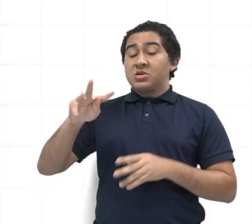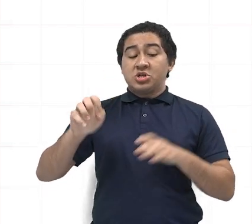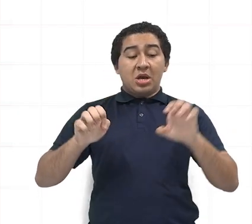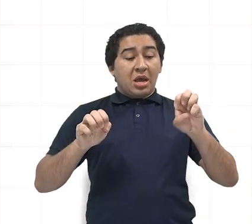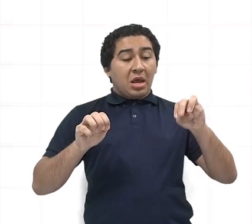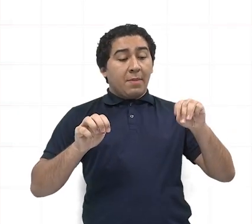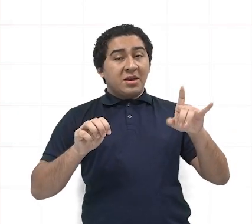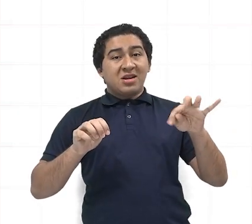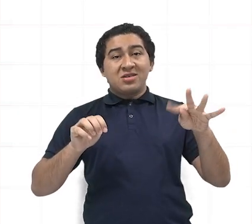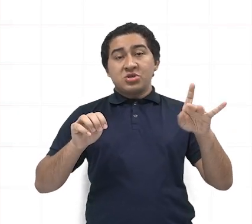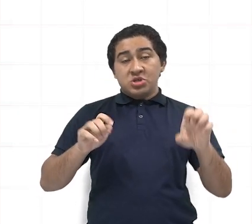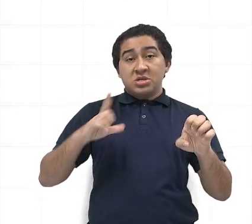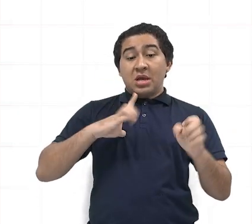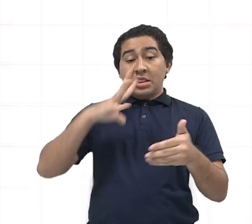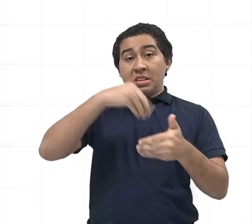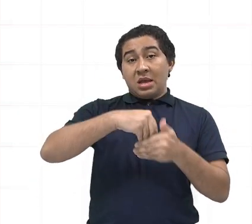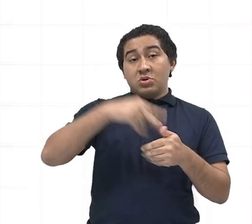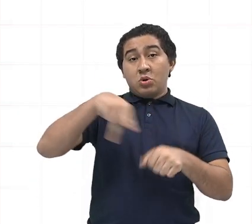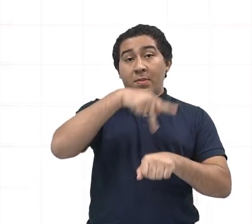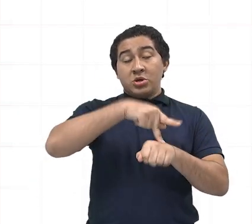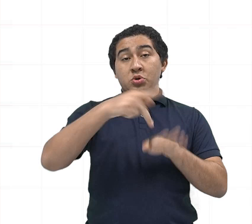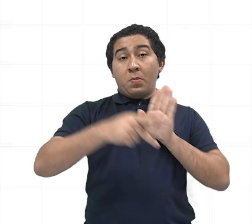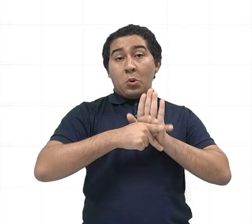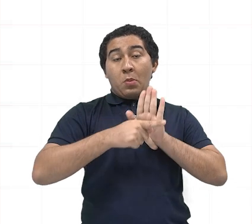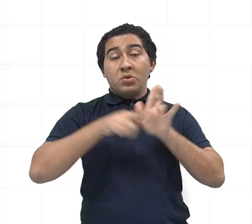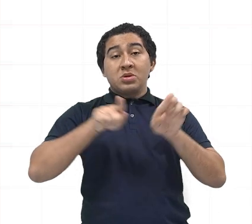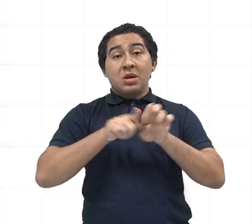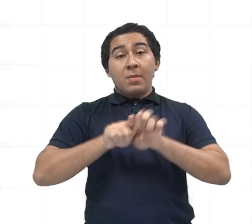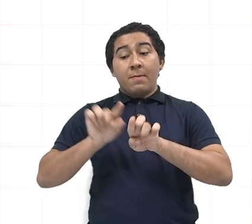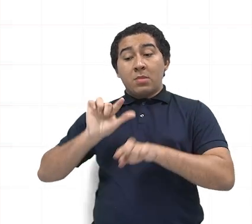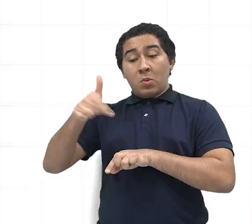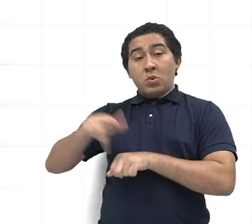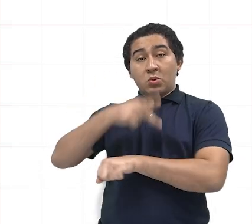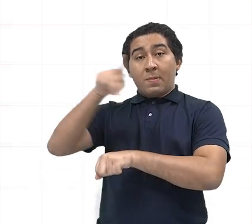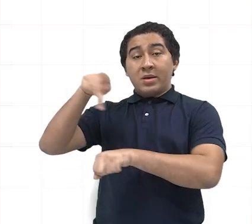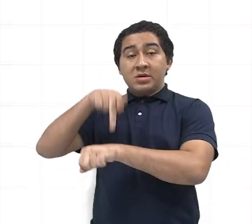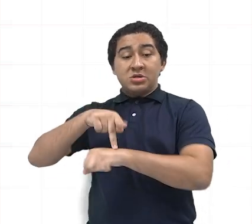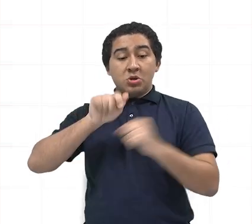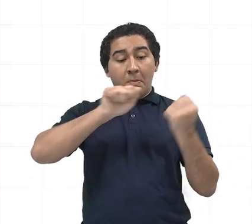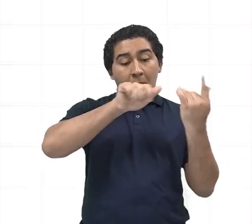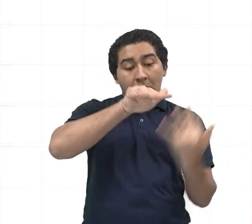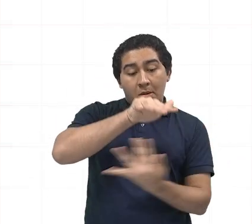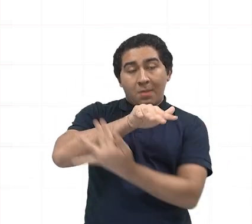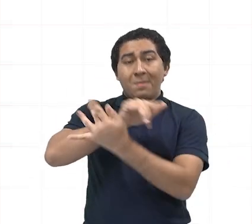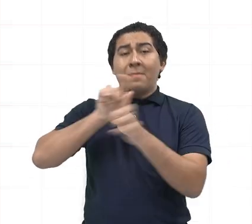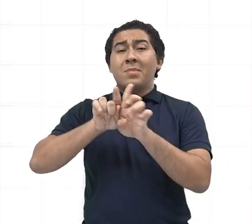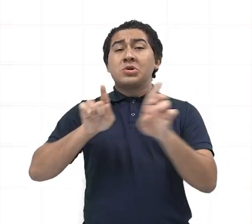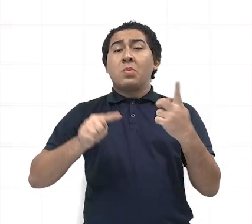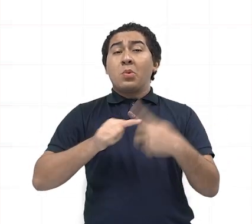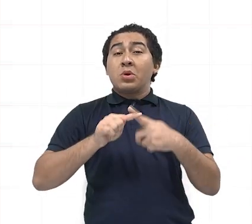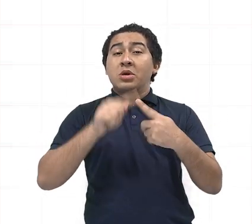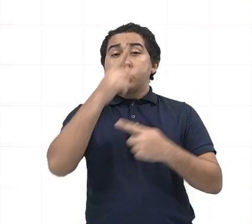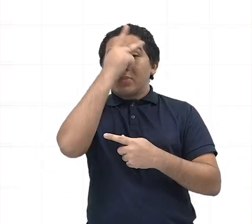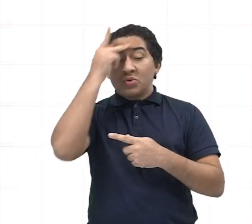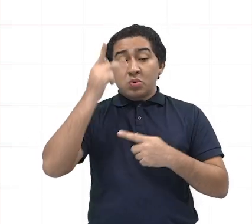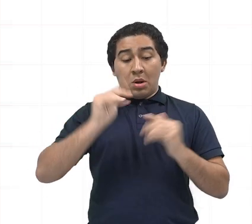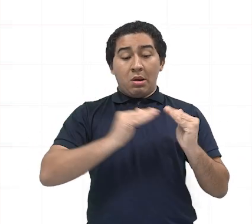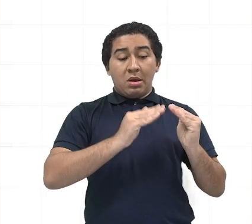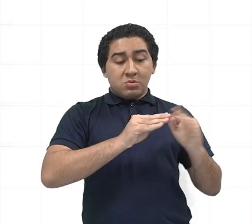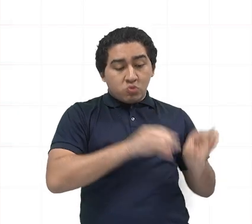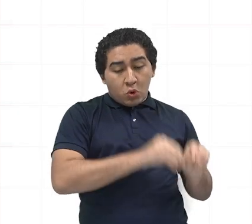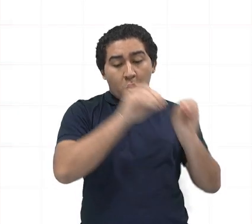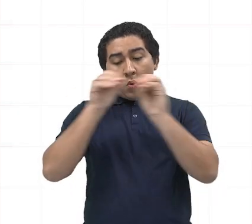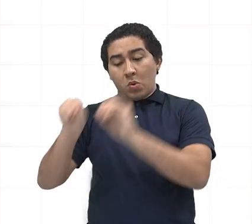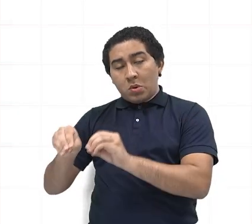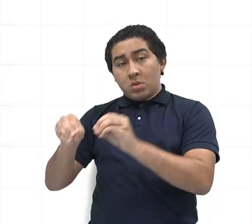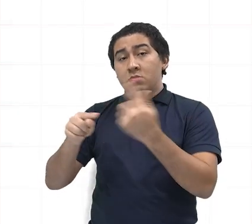interna, deslocamento interno entre o país e também internacionalmente para outros países. Mas por que as pessoas migram? Por que elas